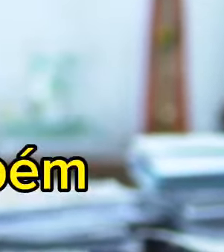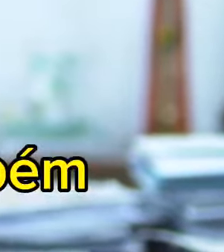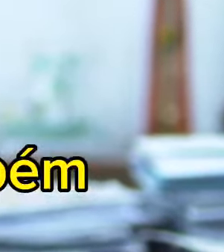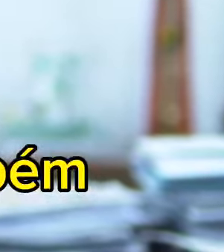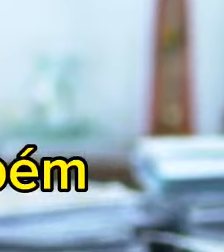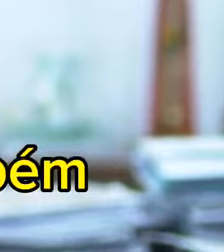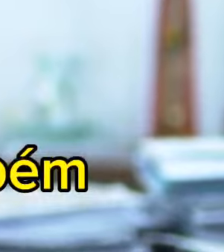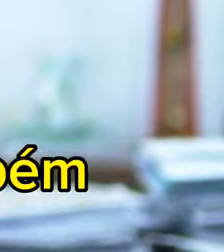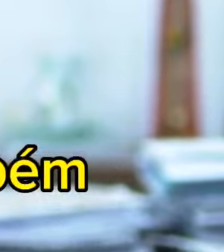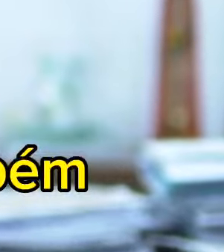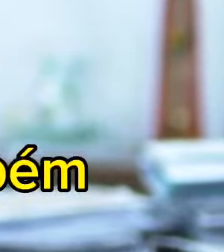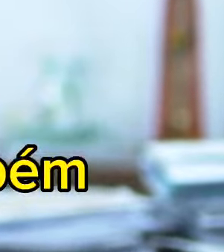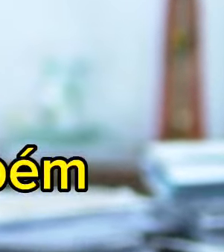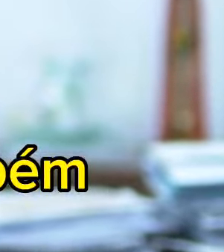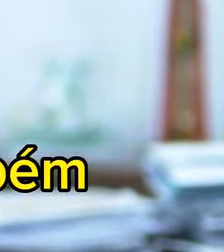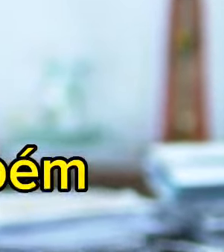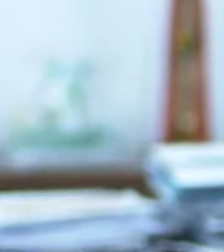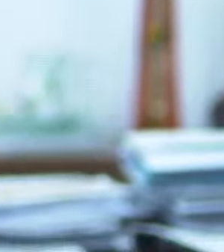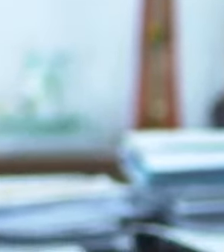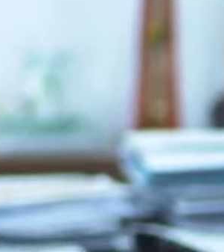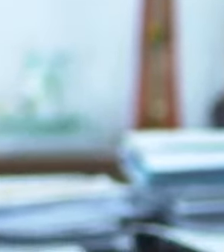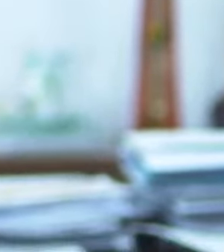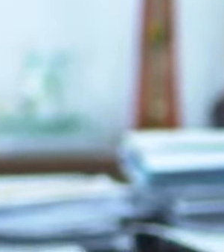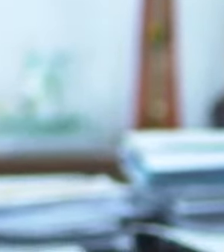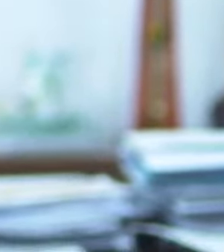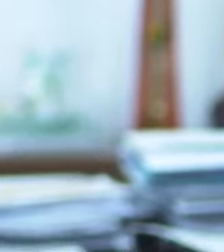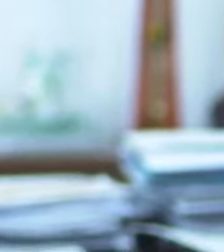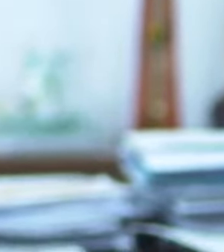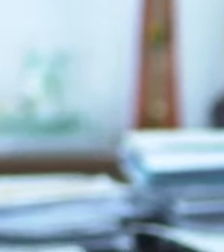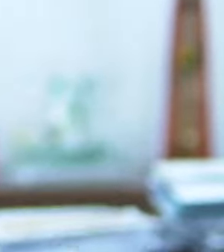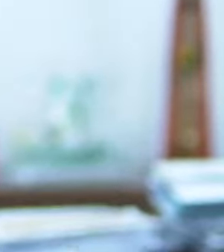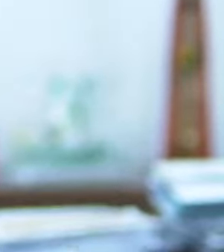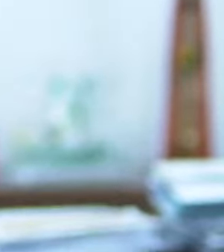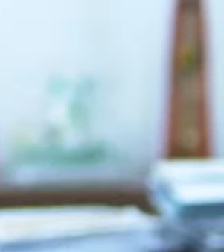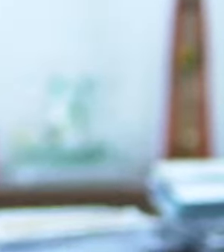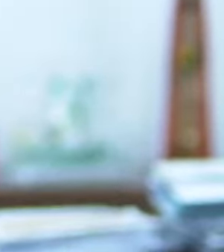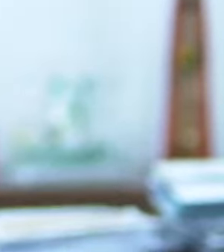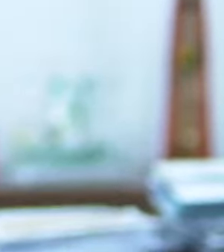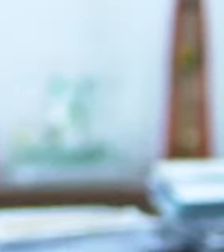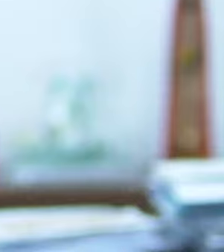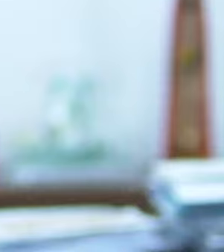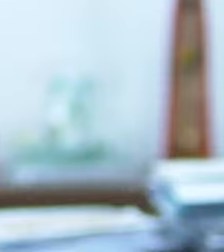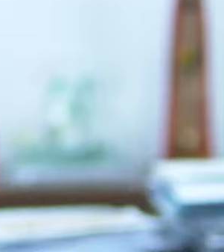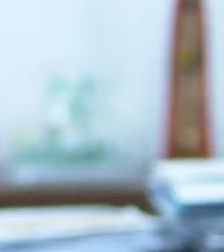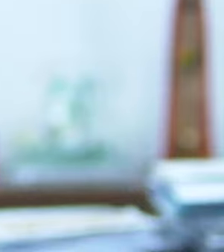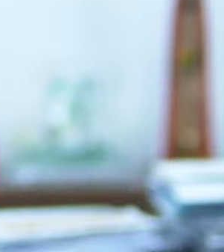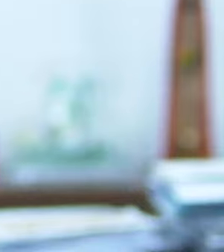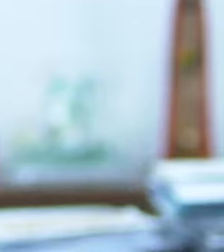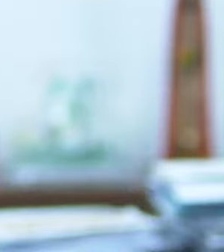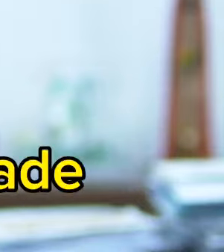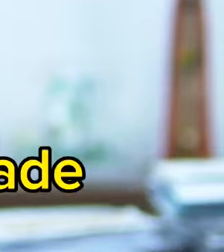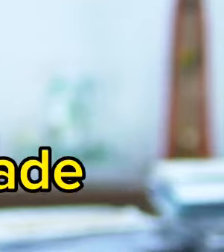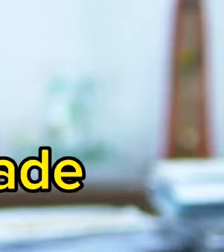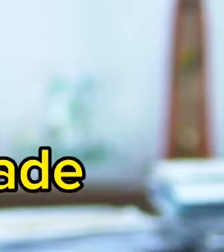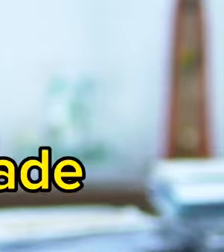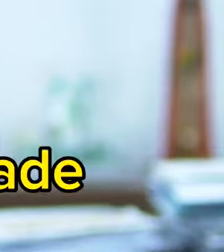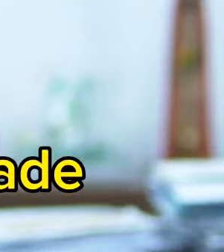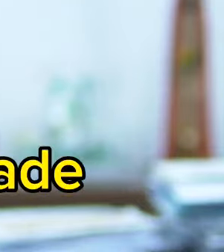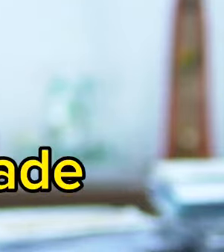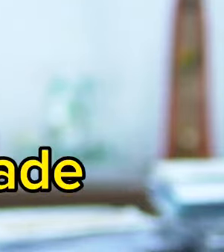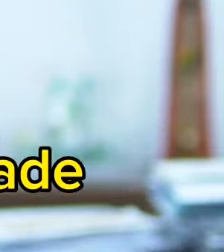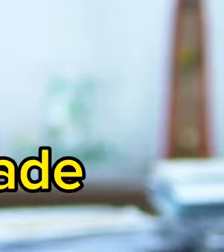necessário equidade e paridade também, quando se fala em ciência. O governo federal, por meio do MCTI, tem trabalhado